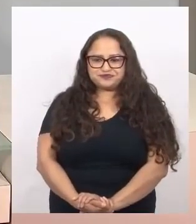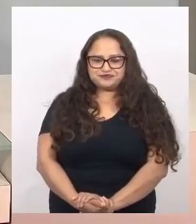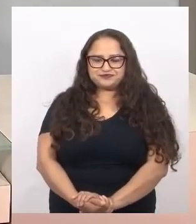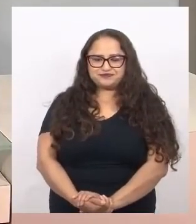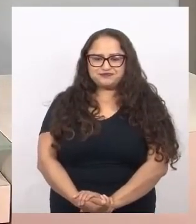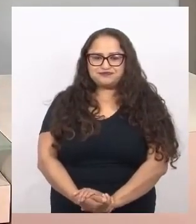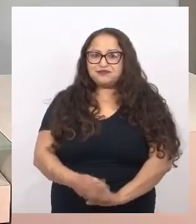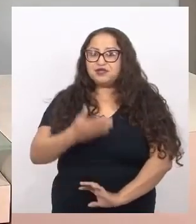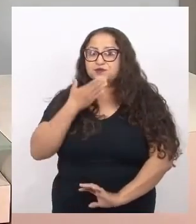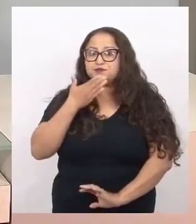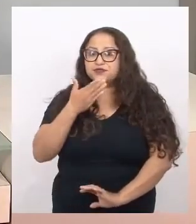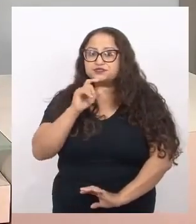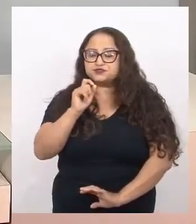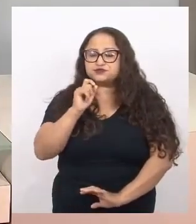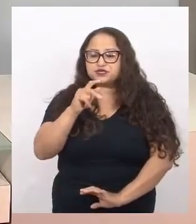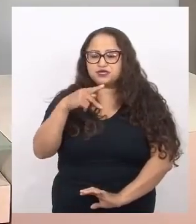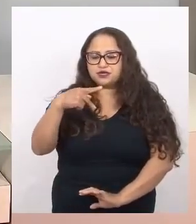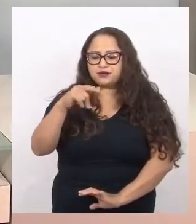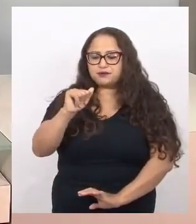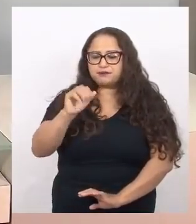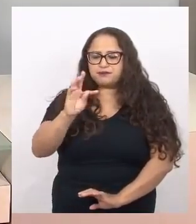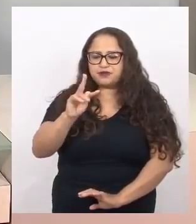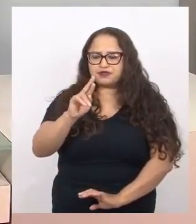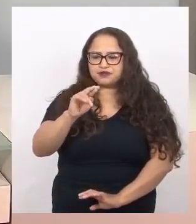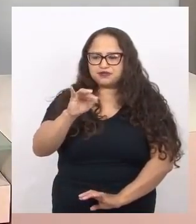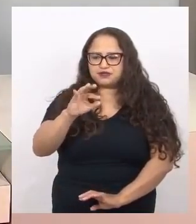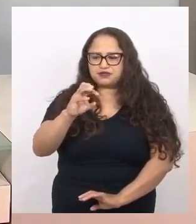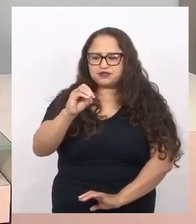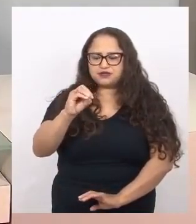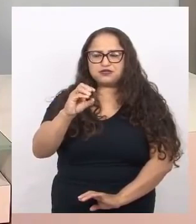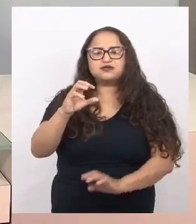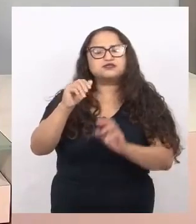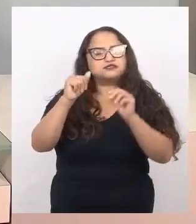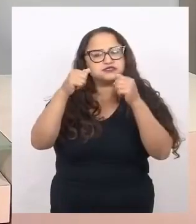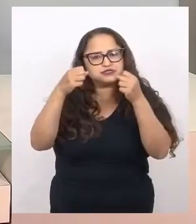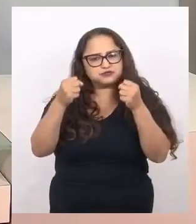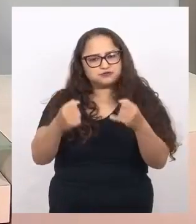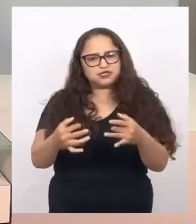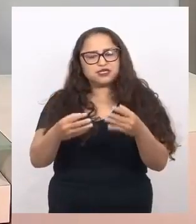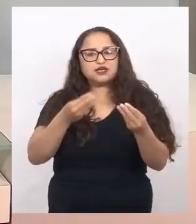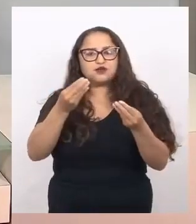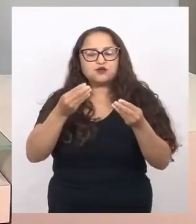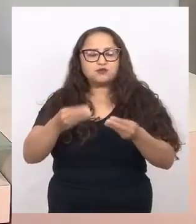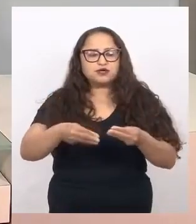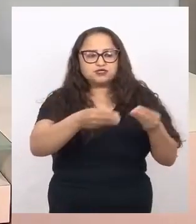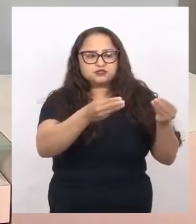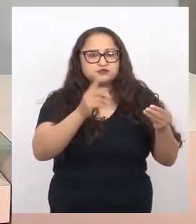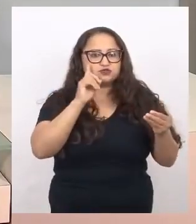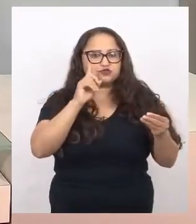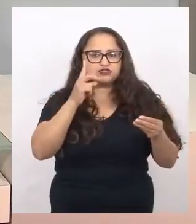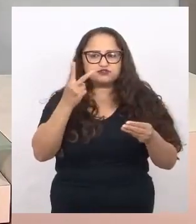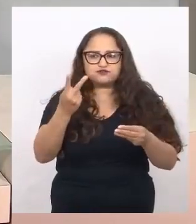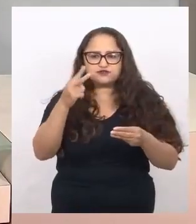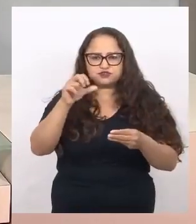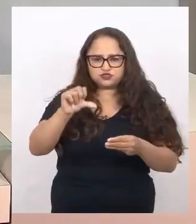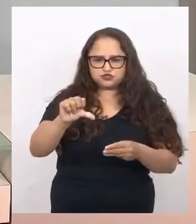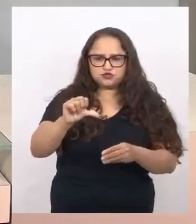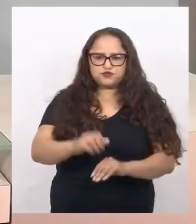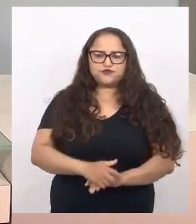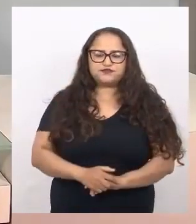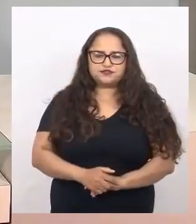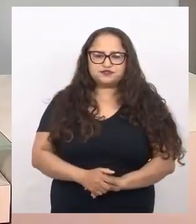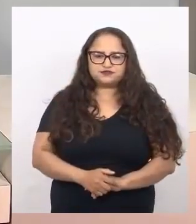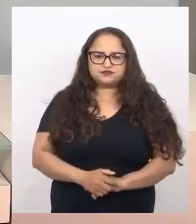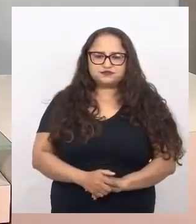Estão pedindo aqui, a Patrícia está pedindo para a gente explicar um pouquinho sobre a atribuição do dia 29, tá?